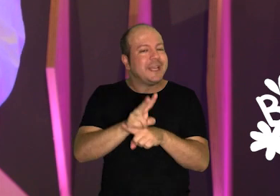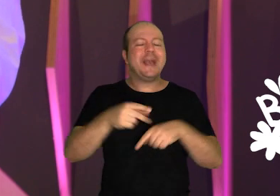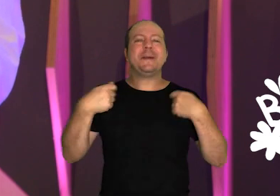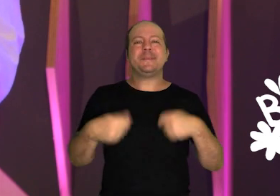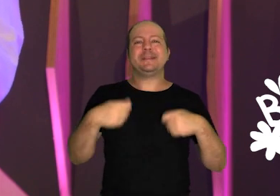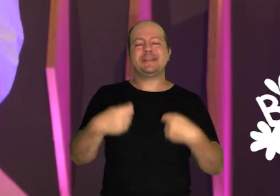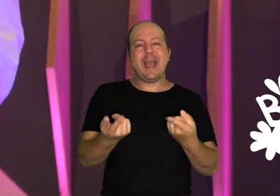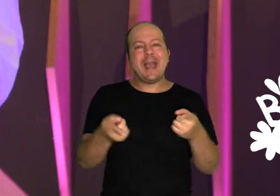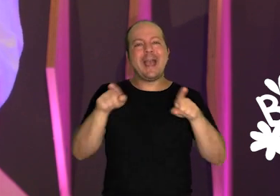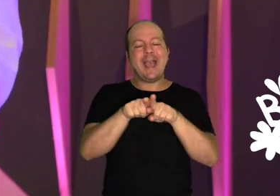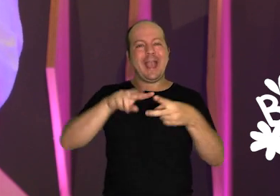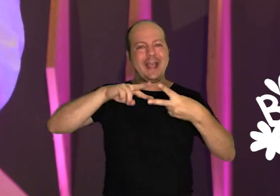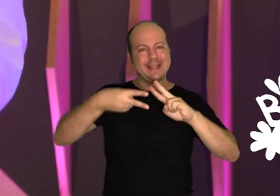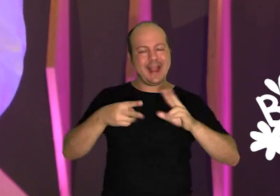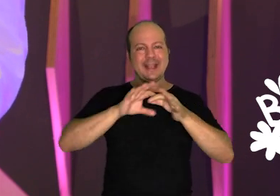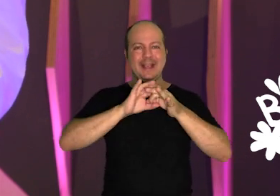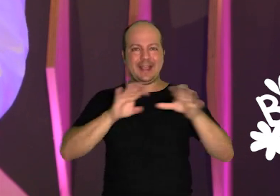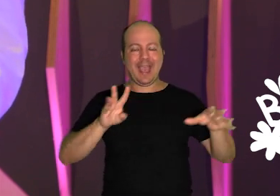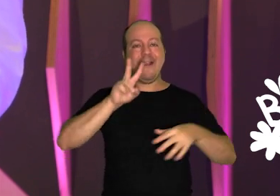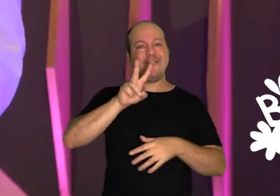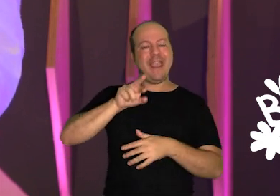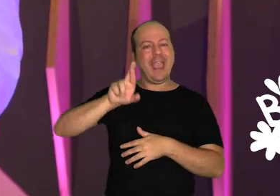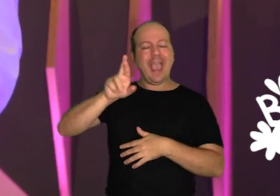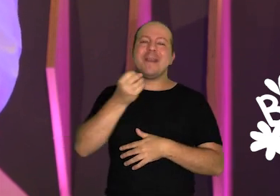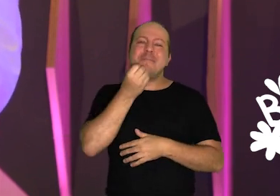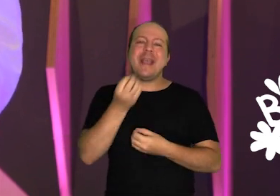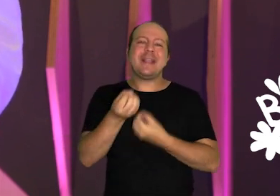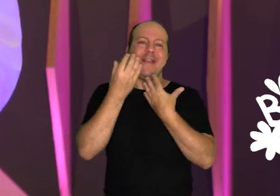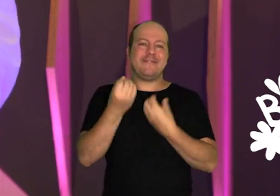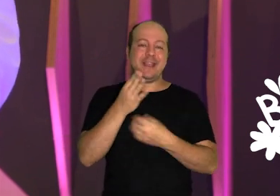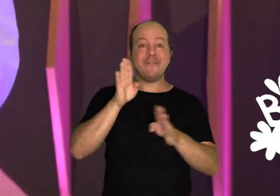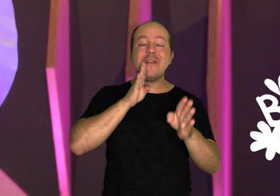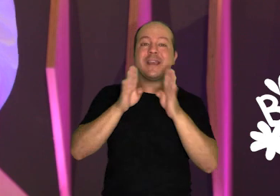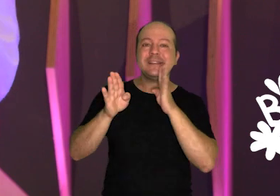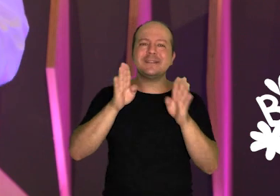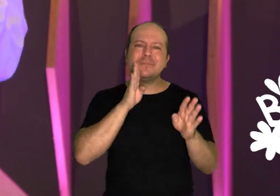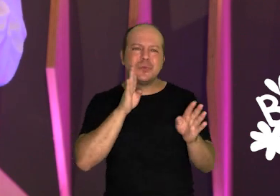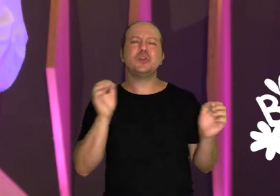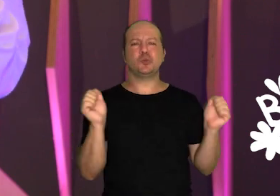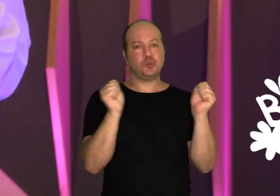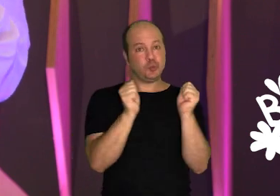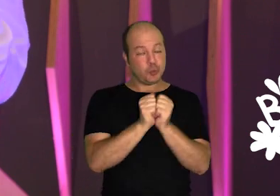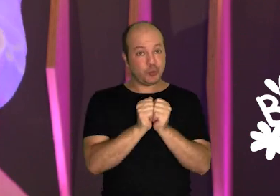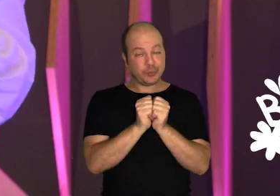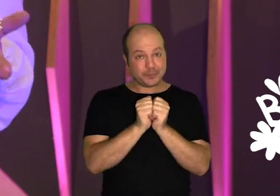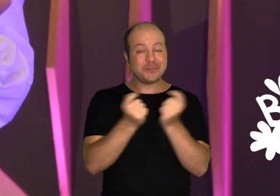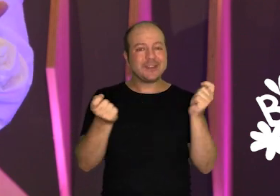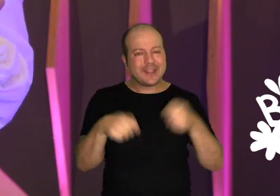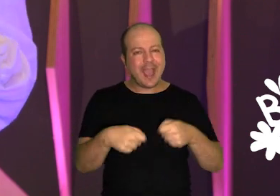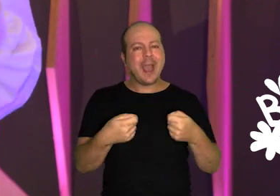Agradecemos pela parceria da Catraca Livre, da VR Benefícios, do Facebook, que possibilitaram que